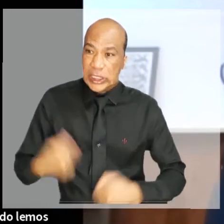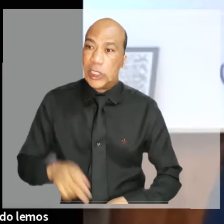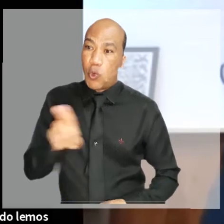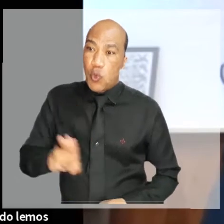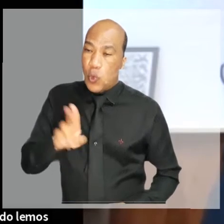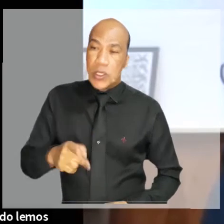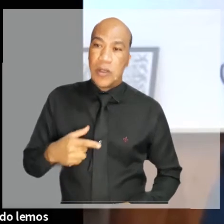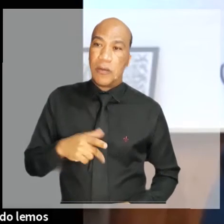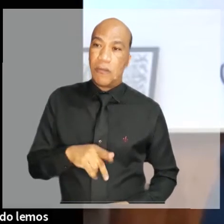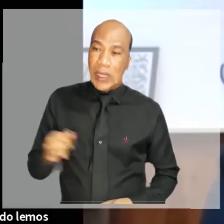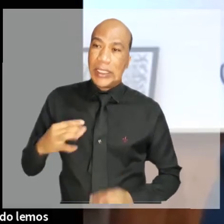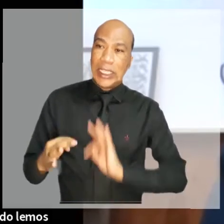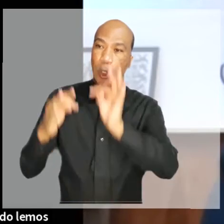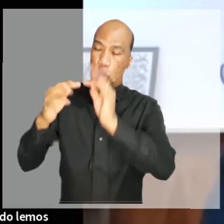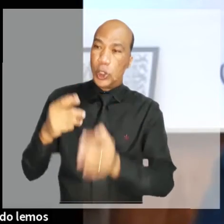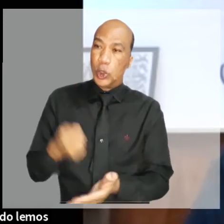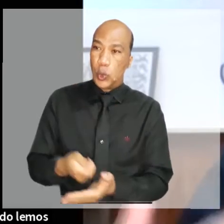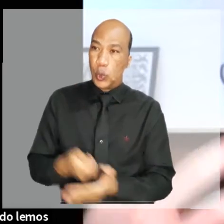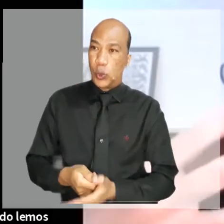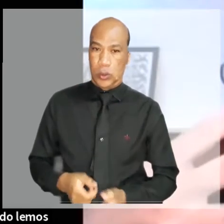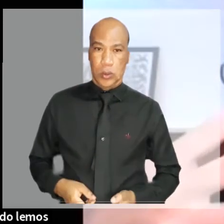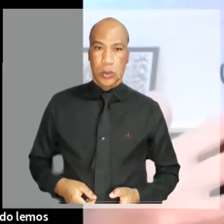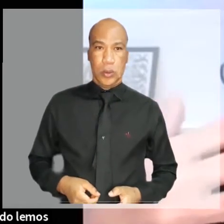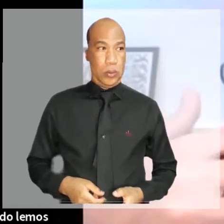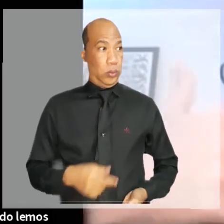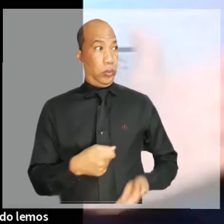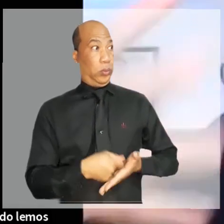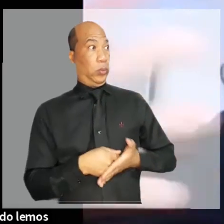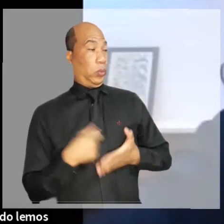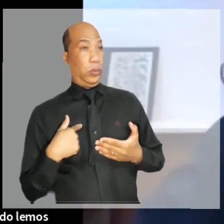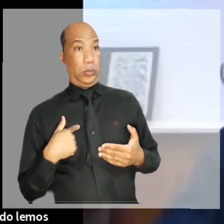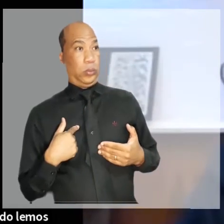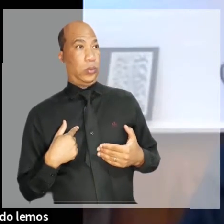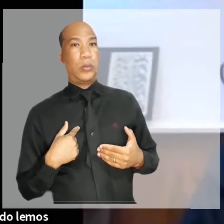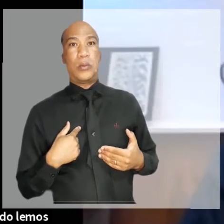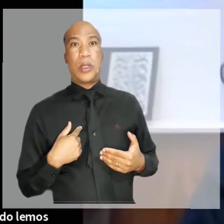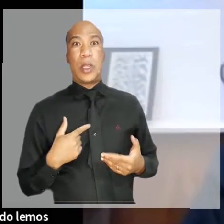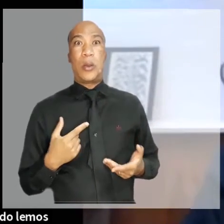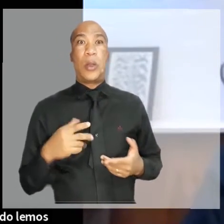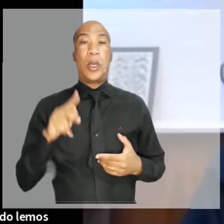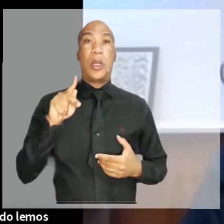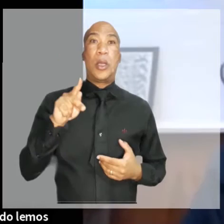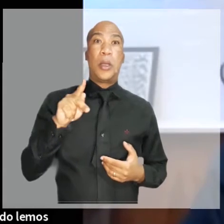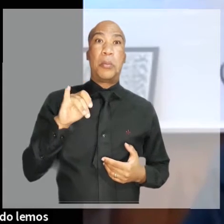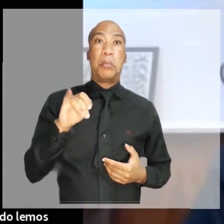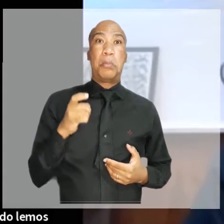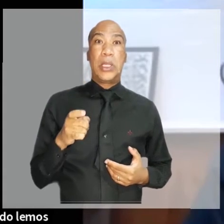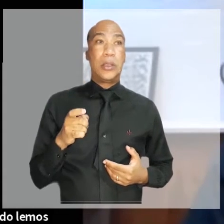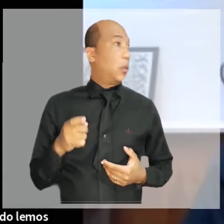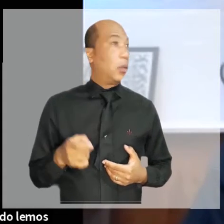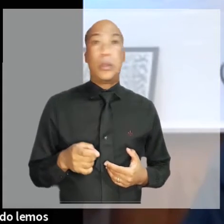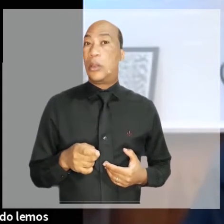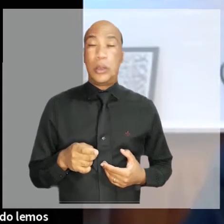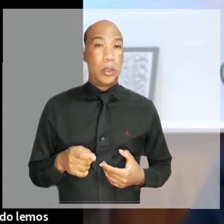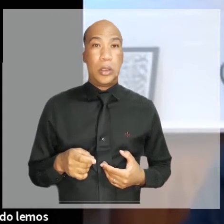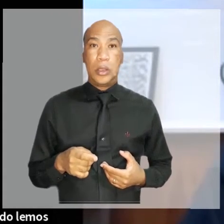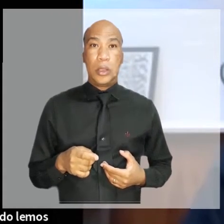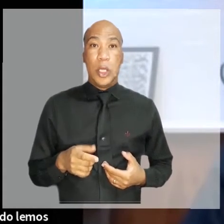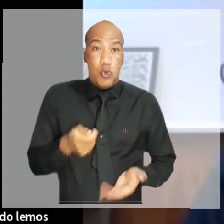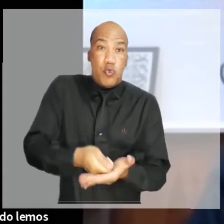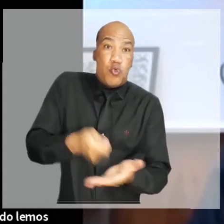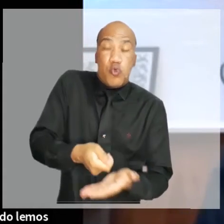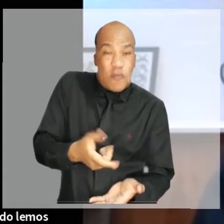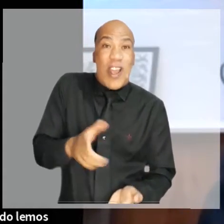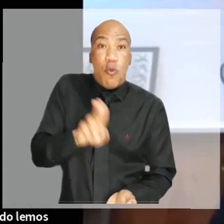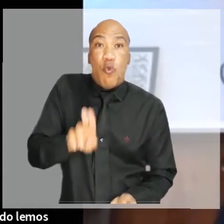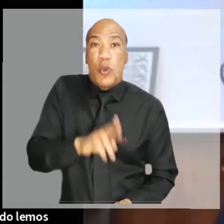feita, de iniciativa do poder público, que as pessoas estão ansiosamente baixando e instalando no seu